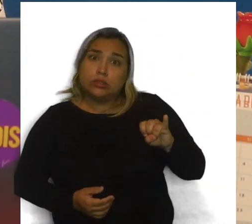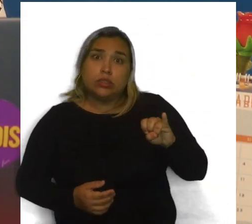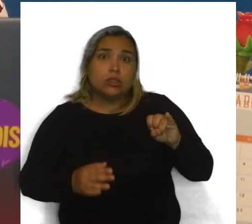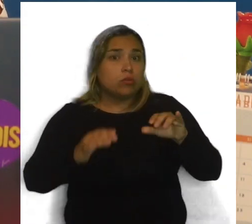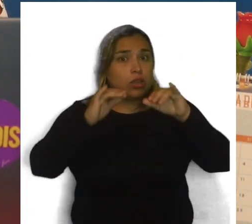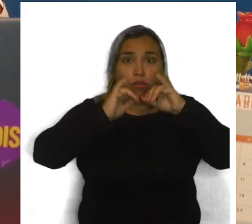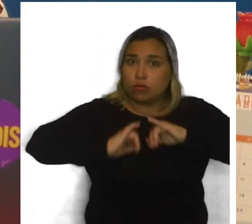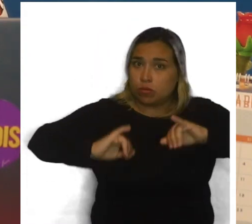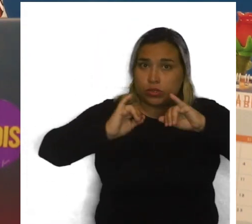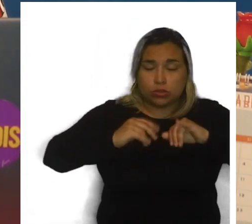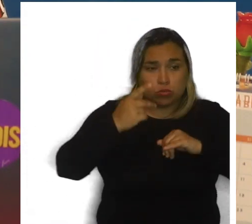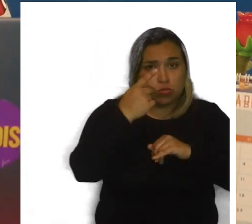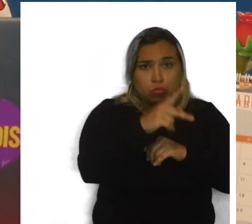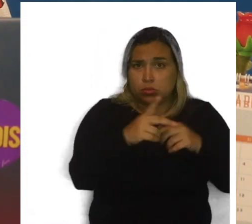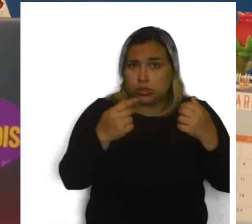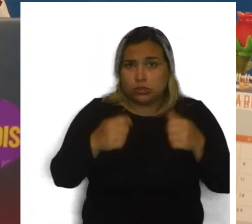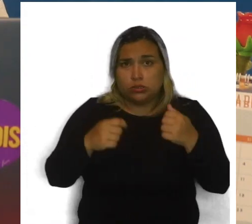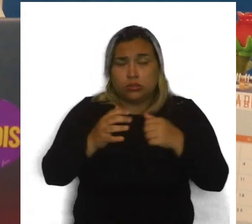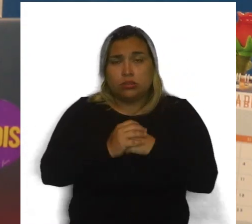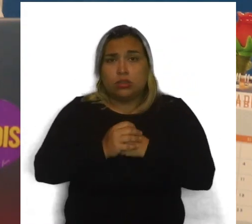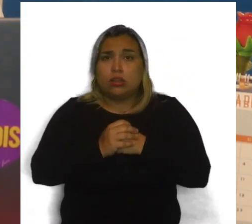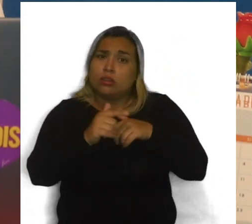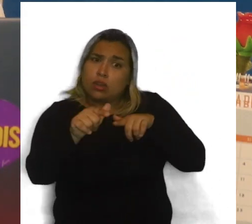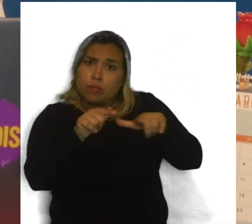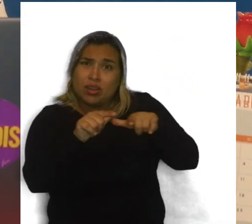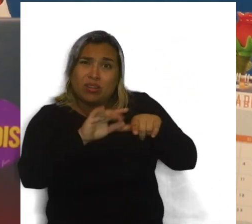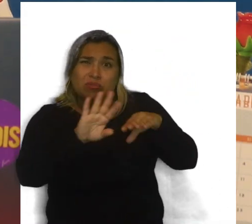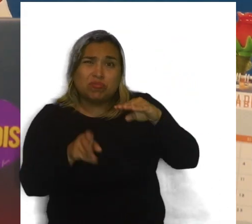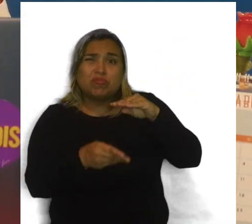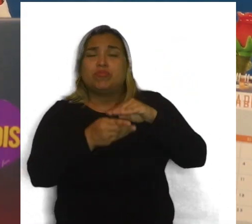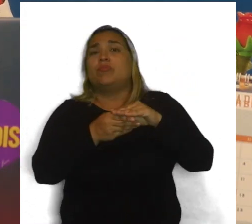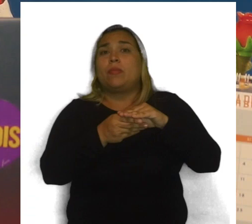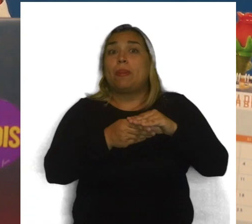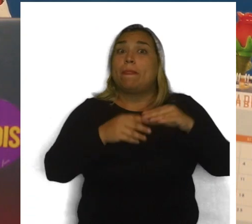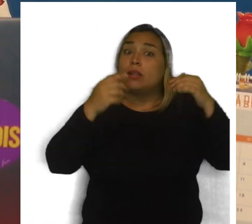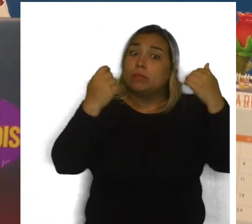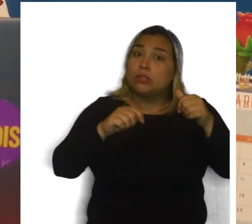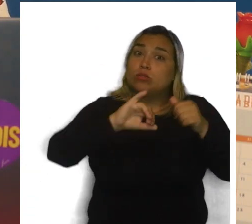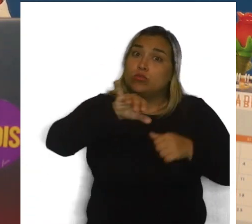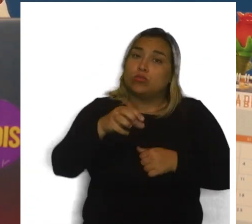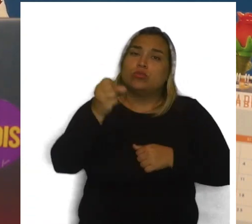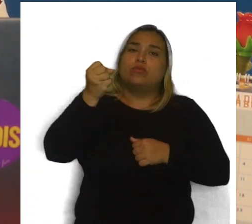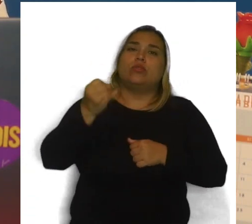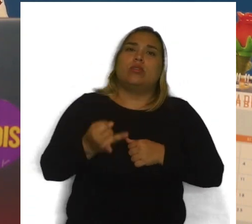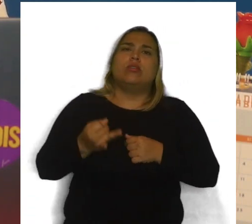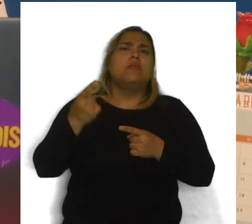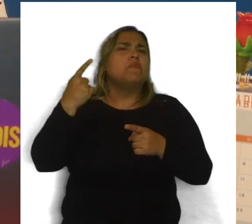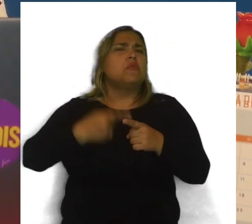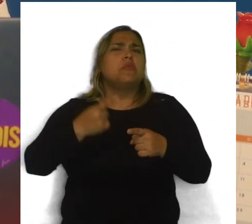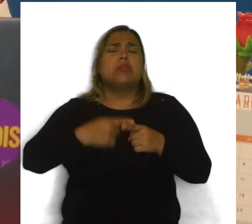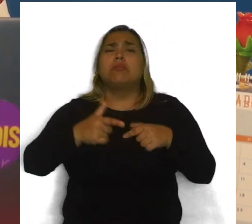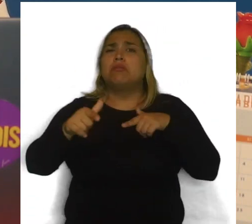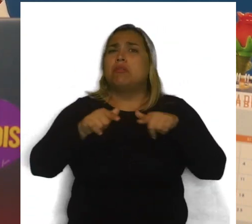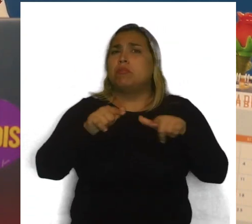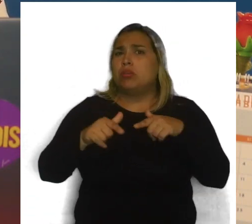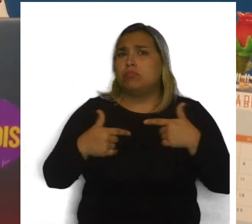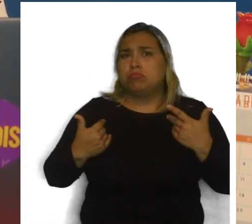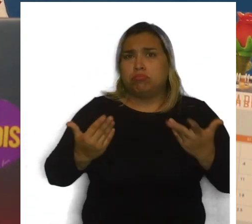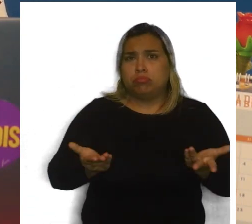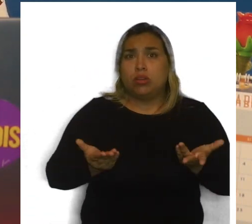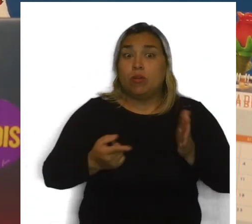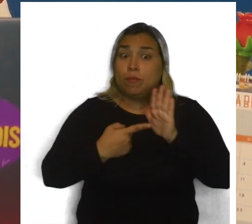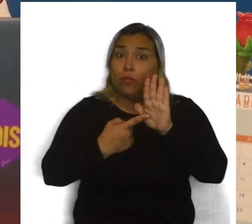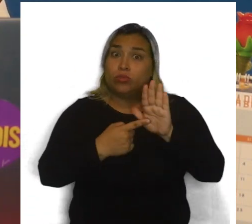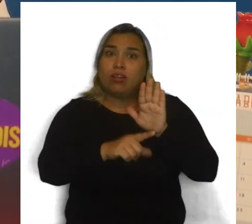a informação que você precisa, alegando um trabalho adicional, ele deve justificar o porquê do trabalho e demonstrar